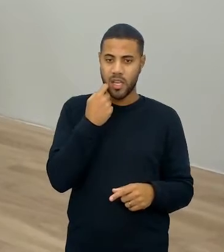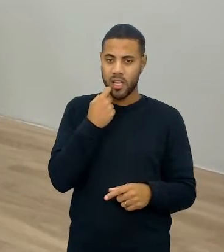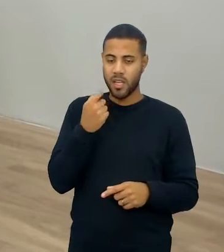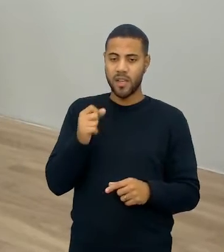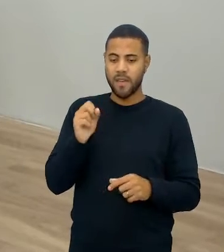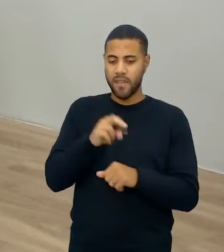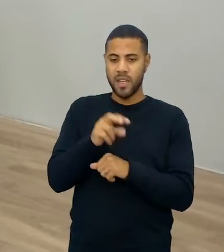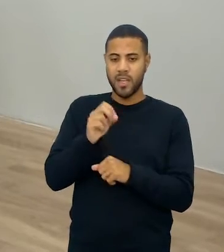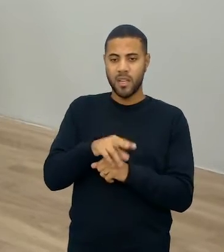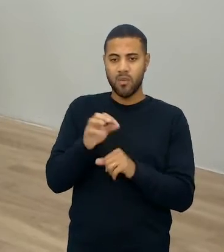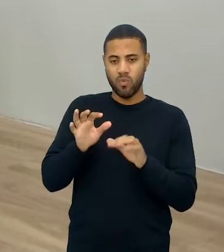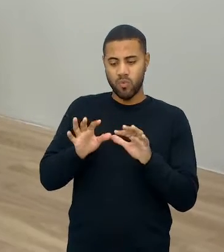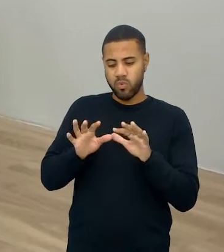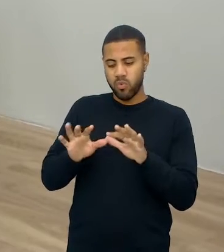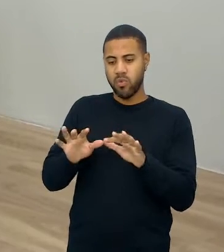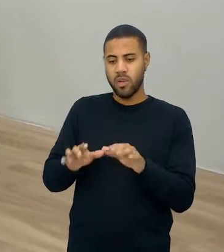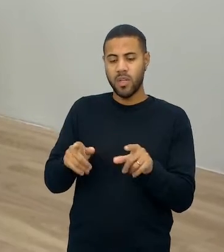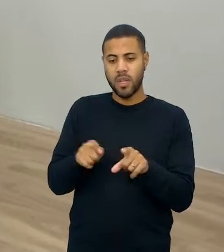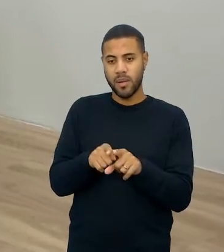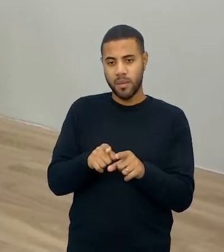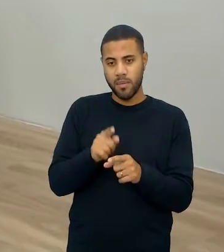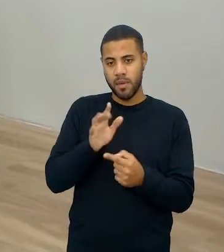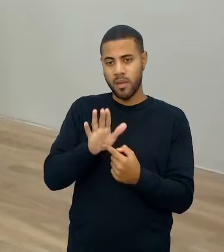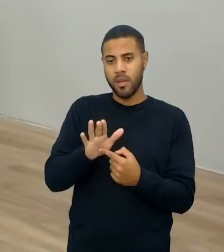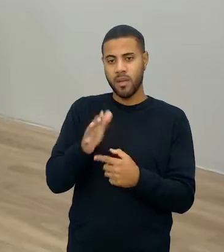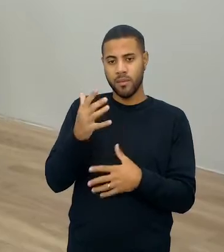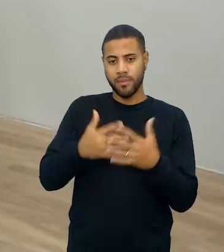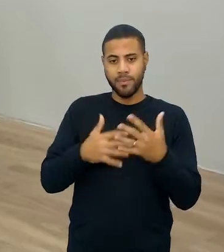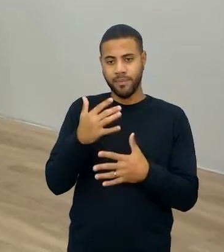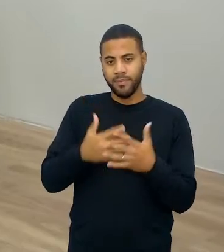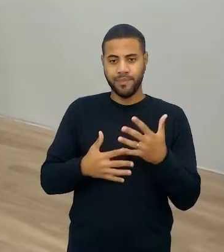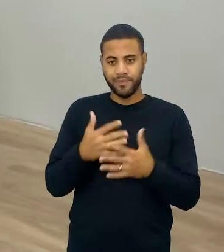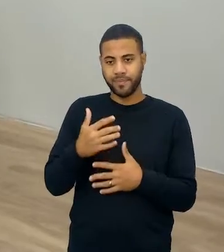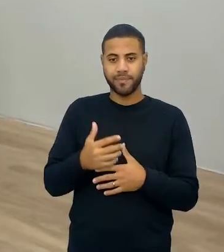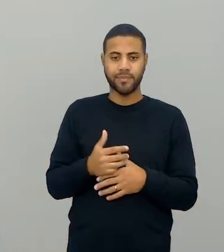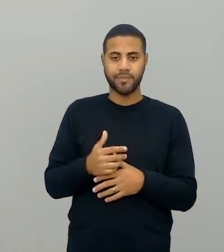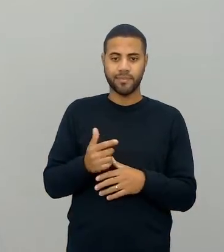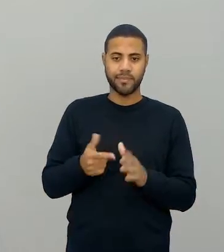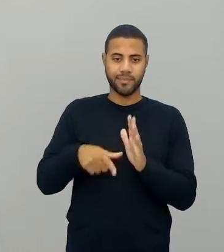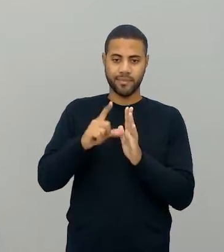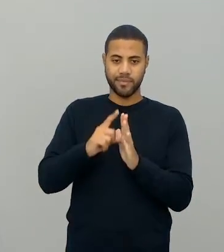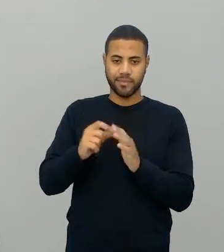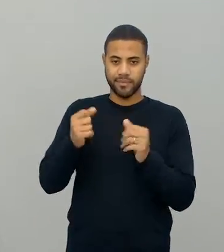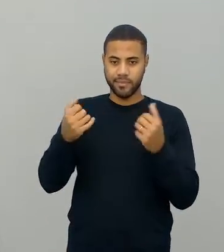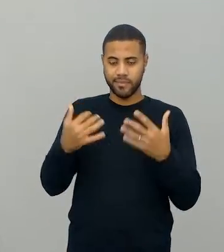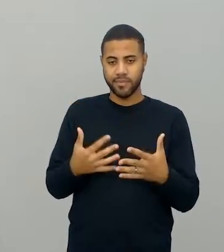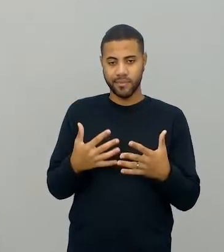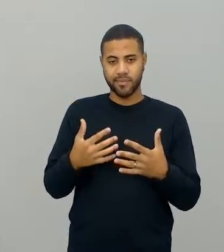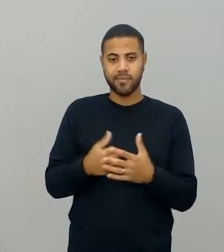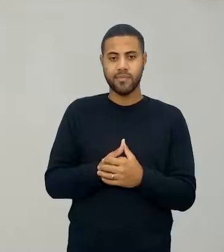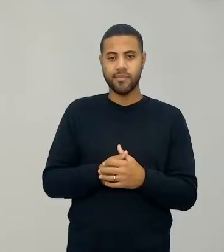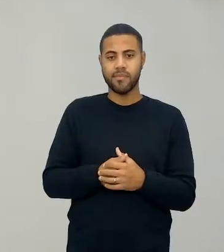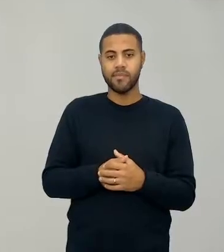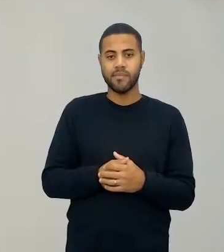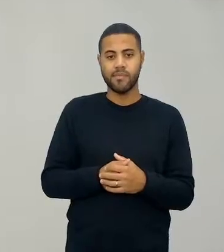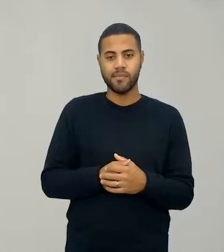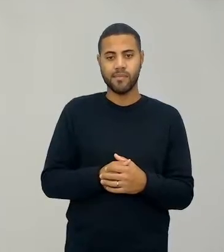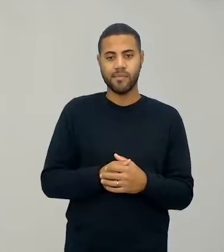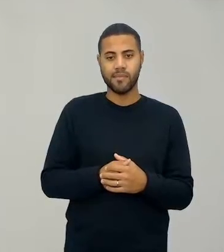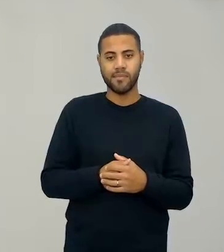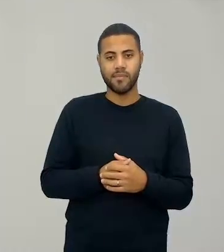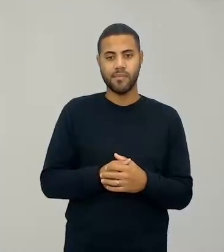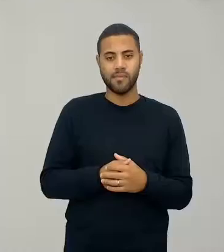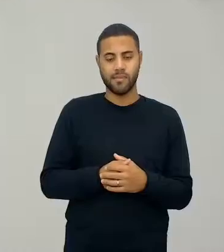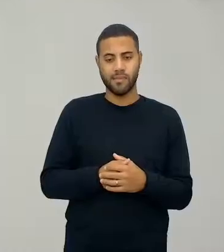influencia, sim, na cadeia alimentar, e quando vocês estudam na formação geral básica, né, Pro? Exatamente,